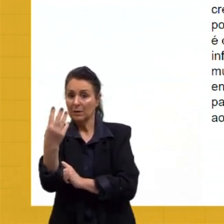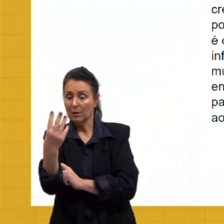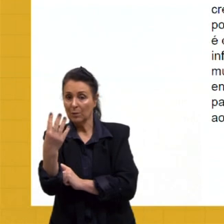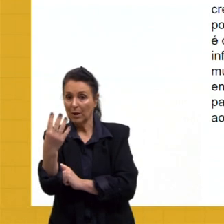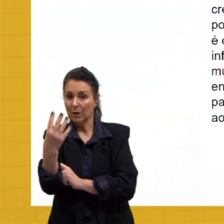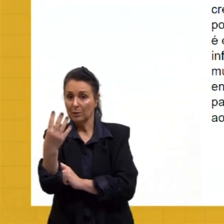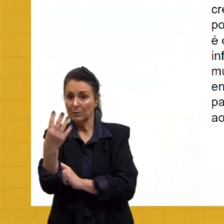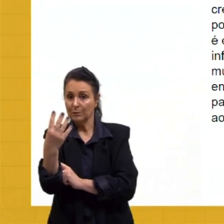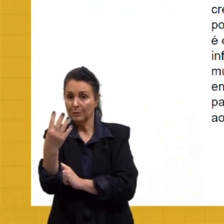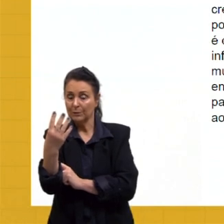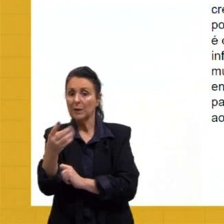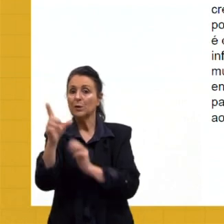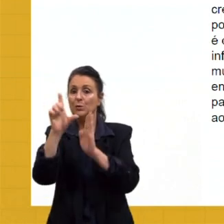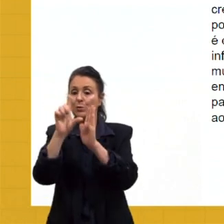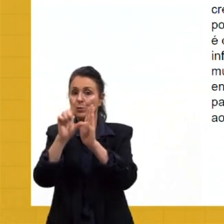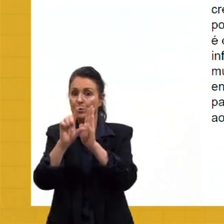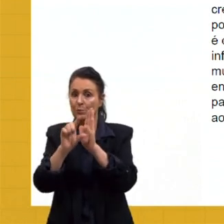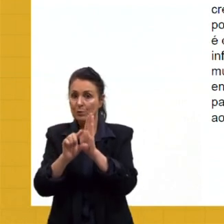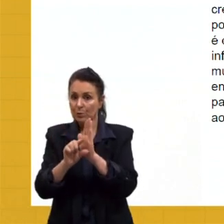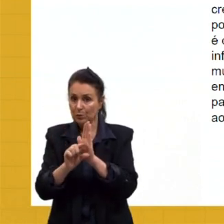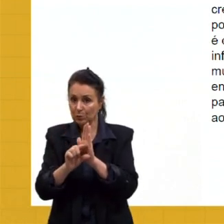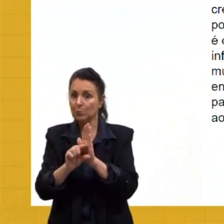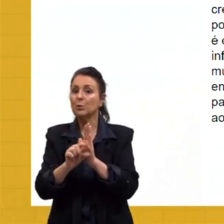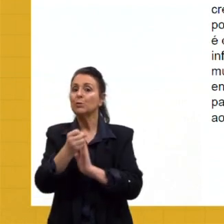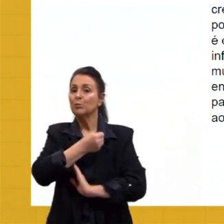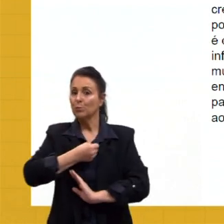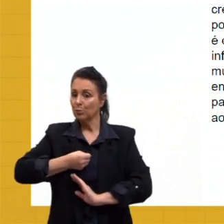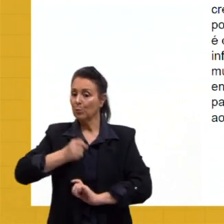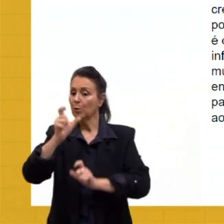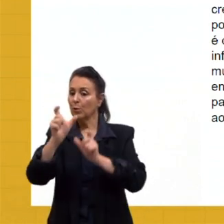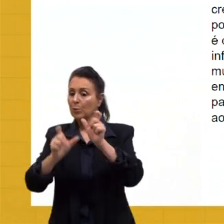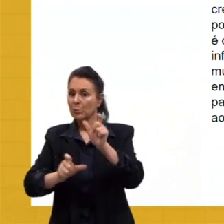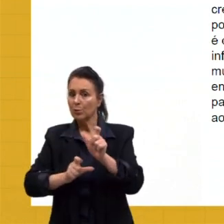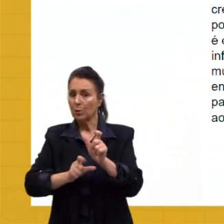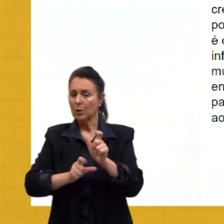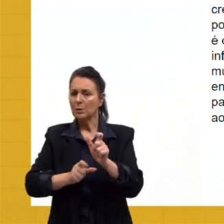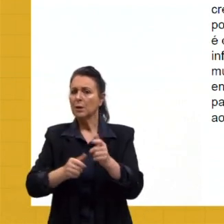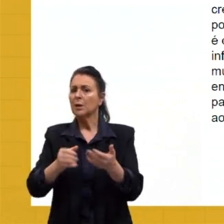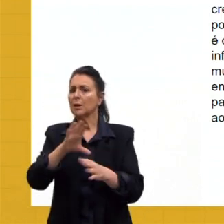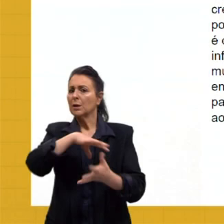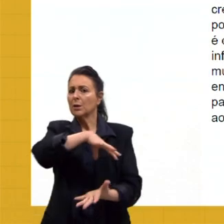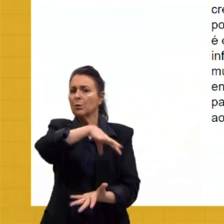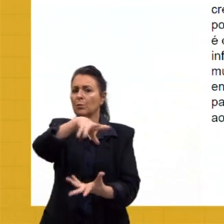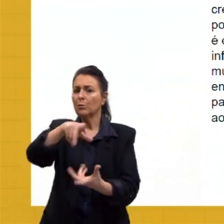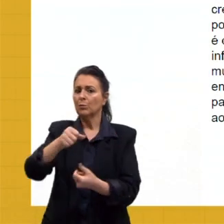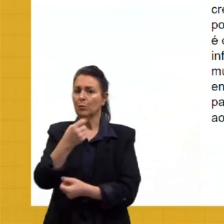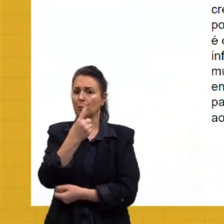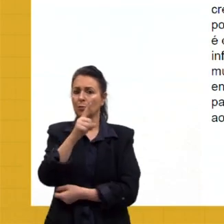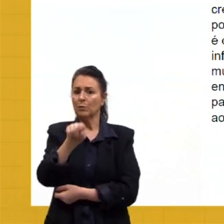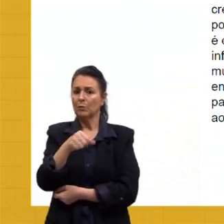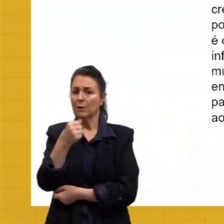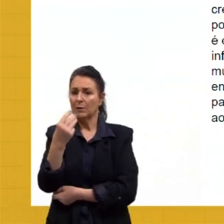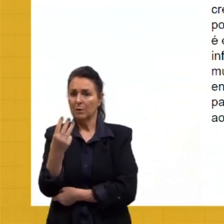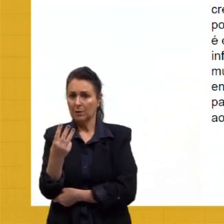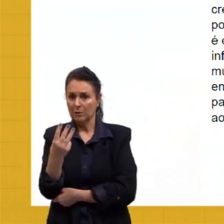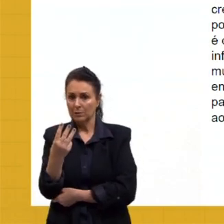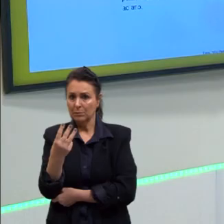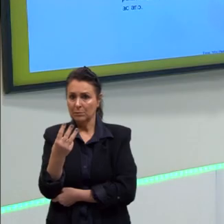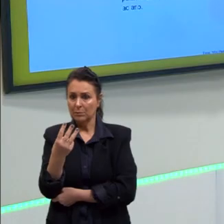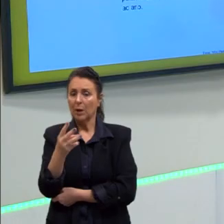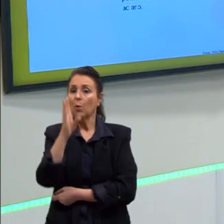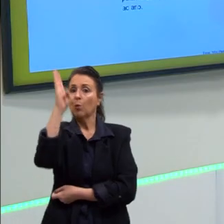nós estamos diminuindo de pessoas Tá quanto que é a taxa Mundial por exemplo é de 1,3 tá então nós